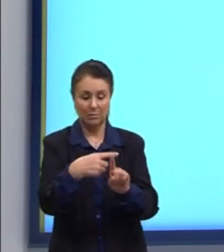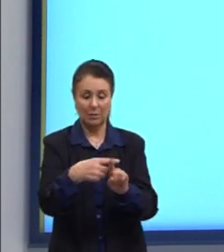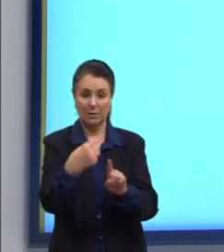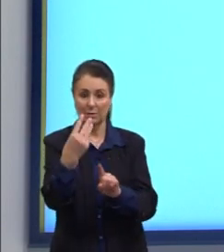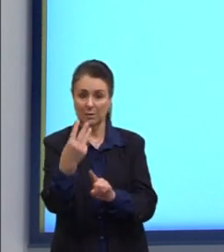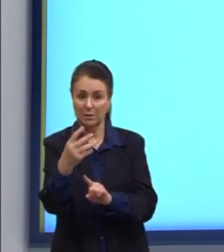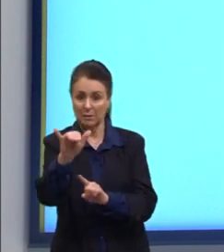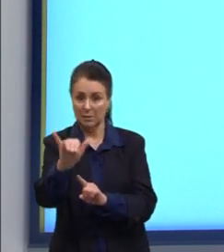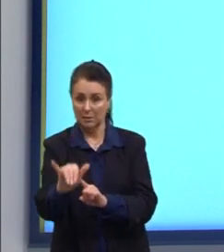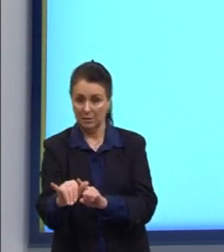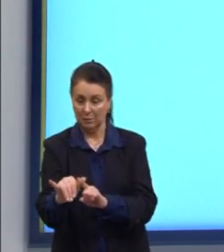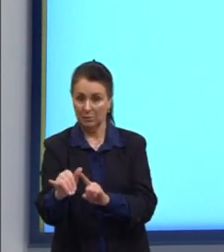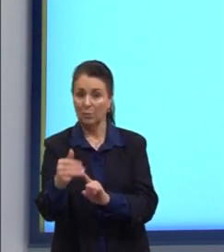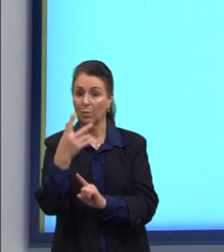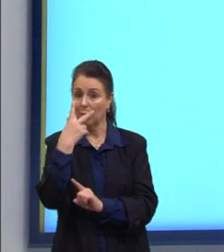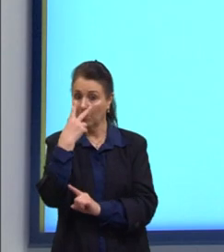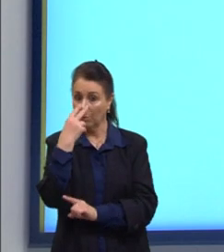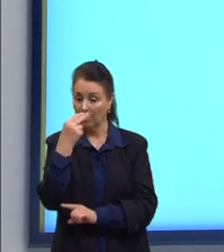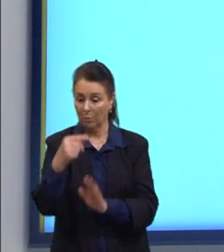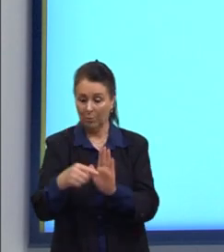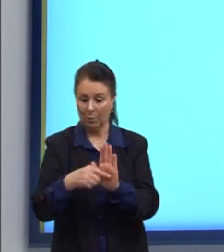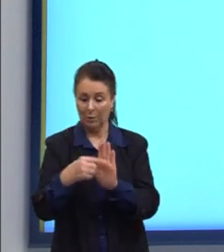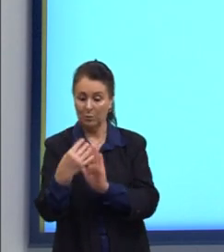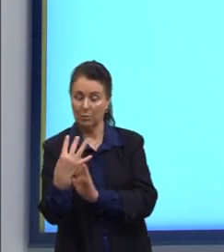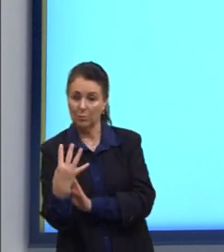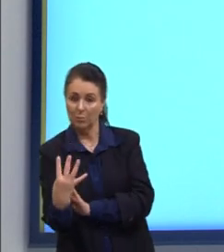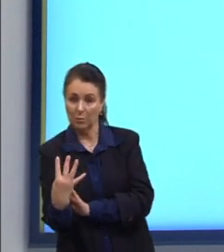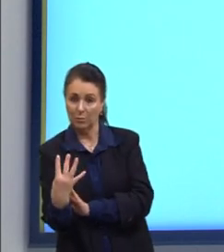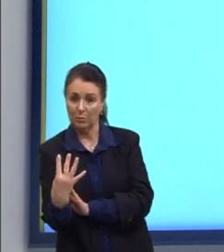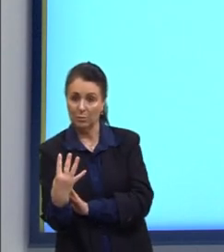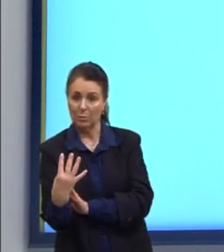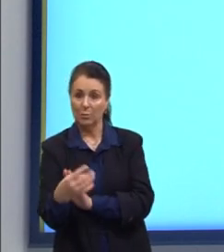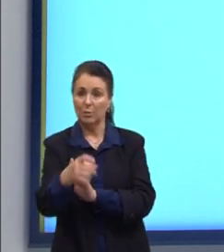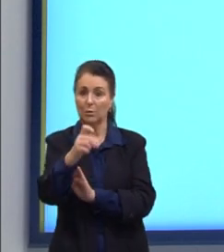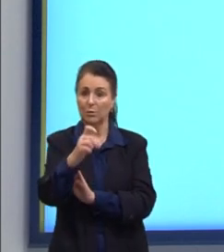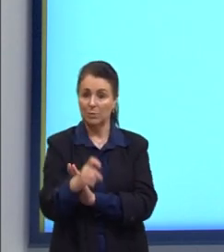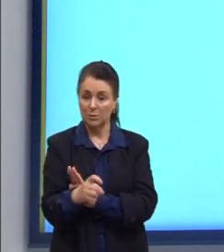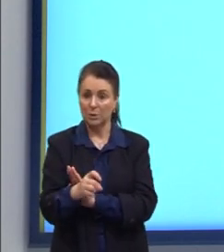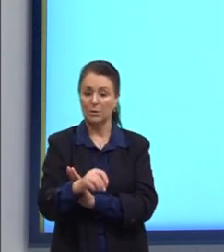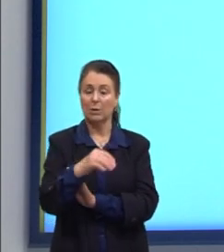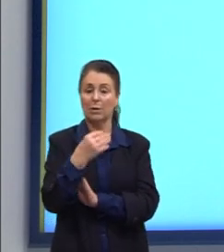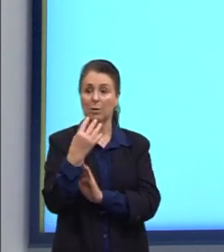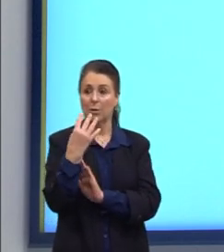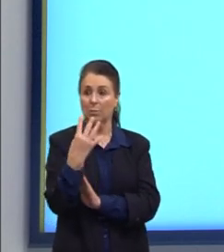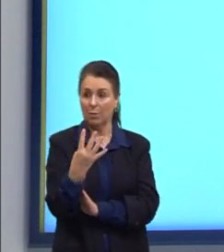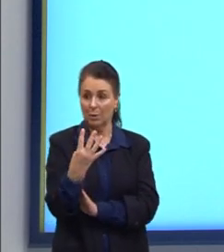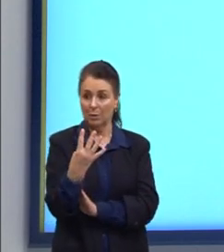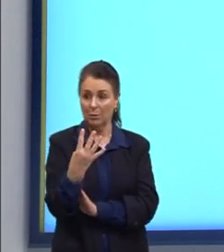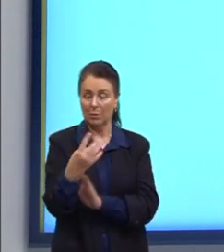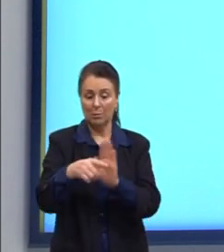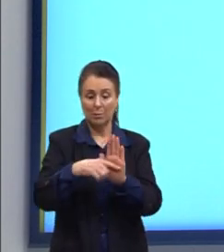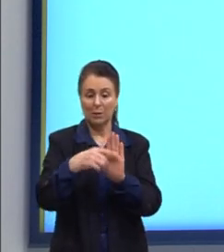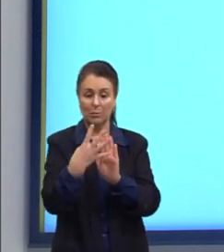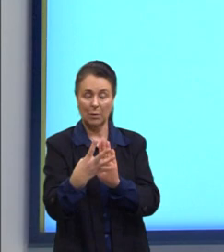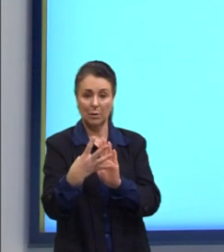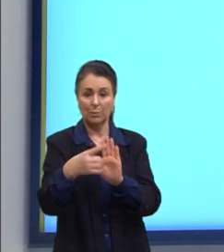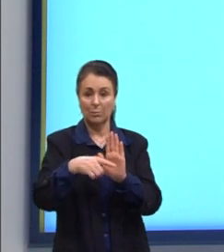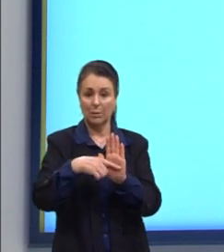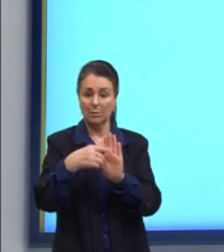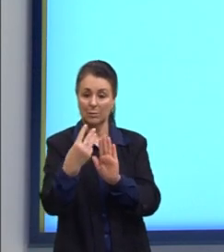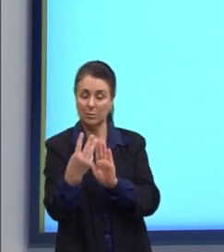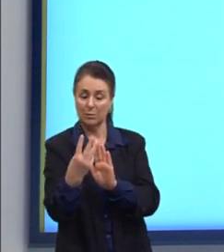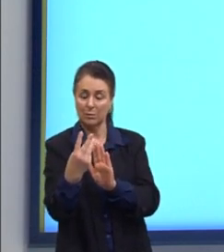3y = -4 portanto x = 4 - 4 - 3y